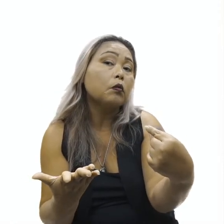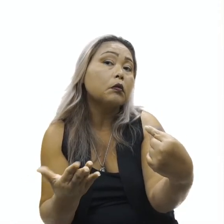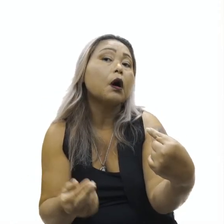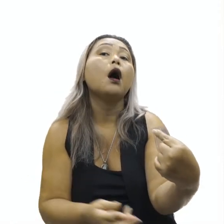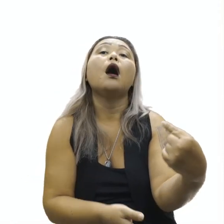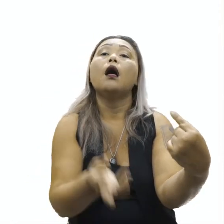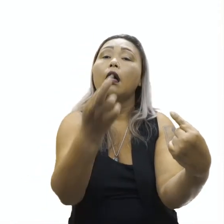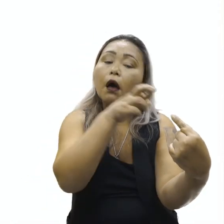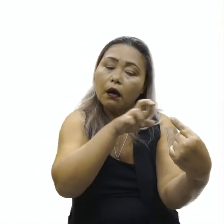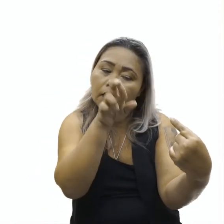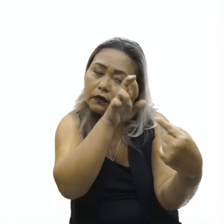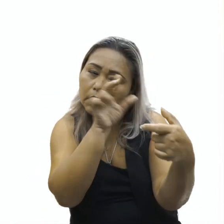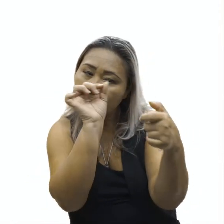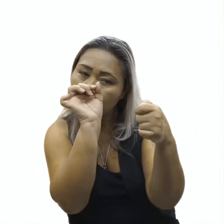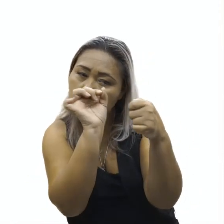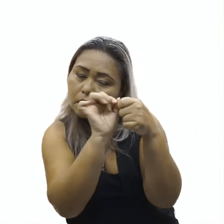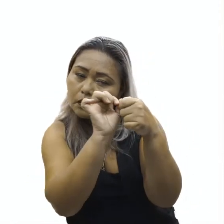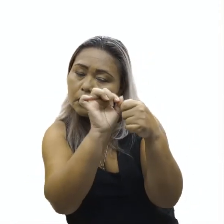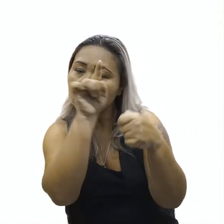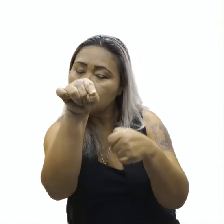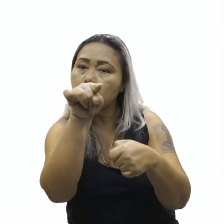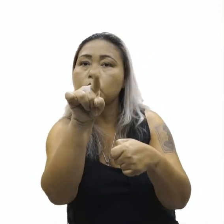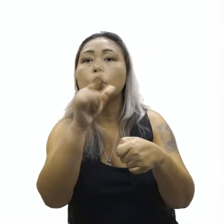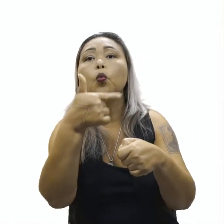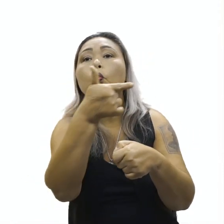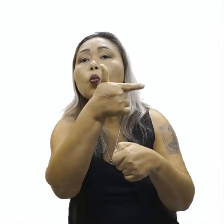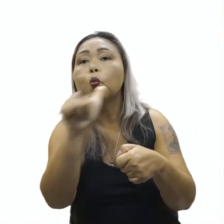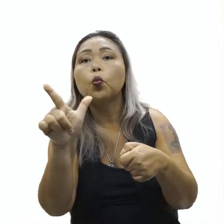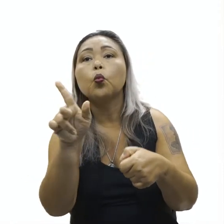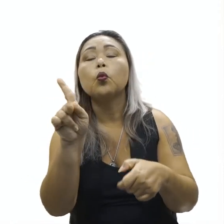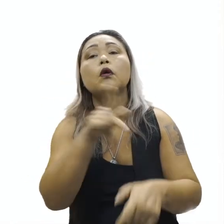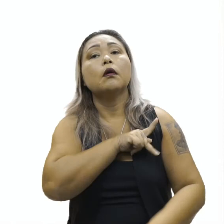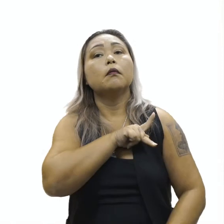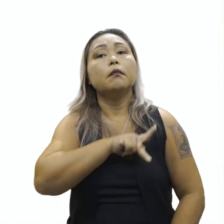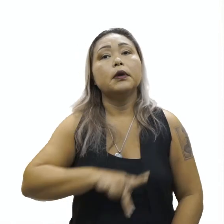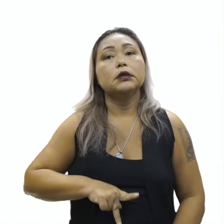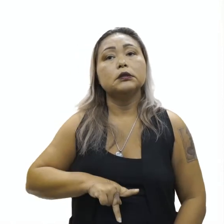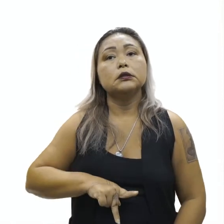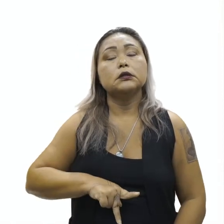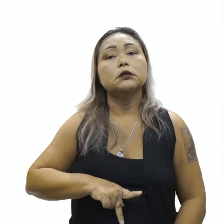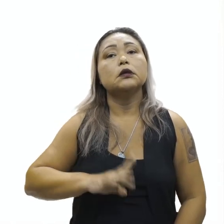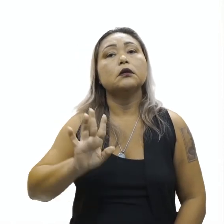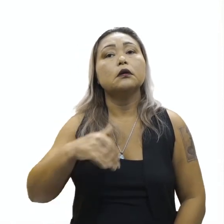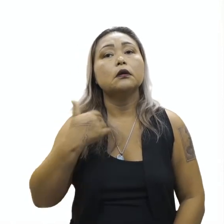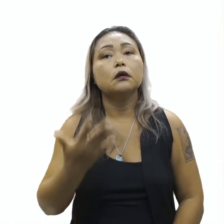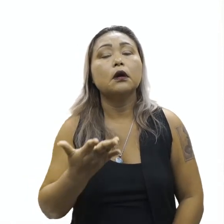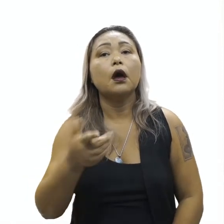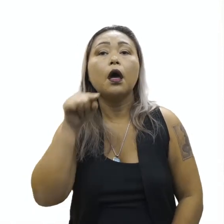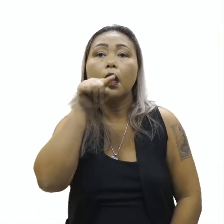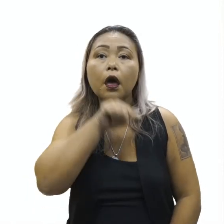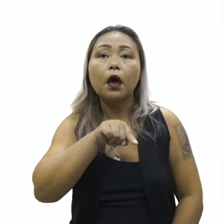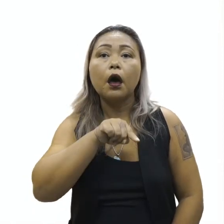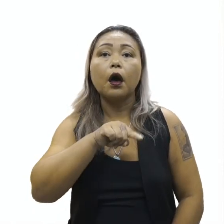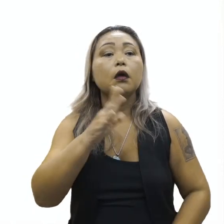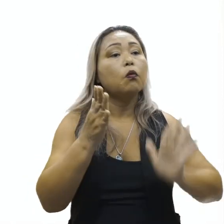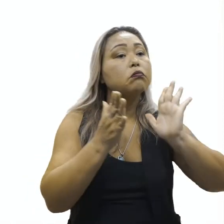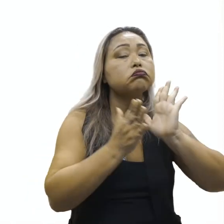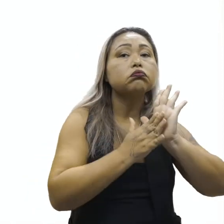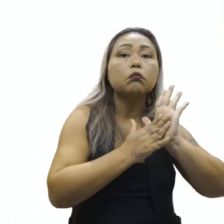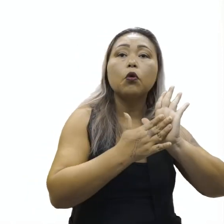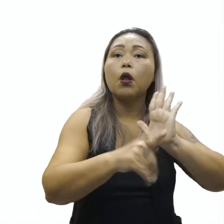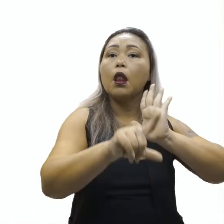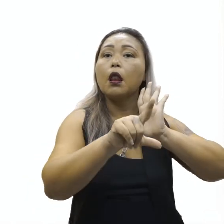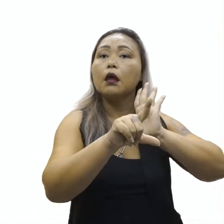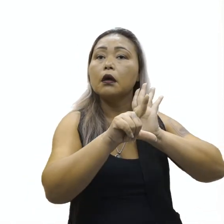as ações do ou da presidência. Ou seja, eles devem propor leis